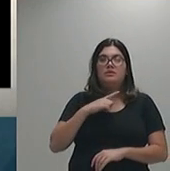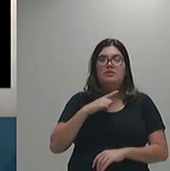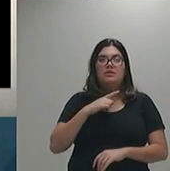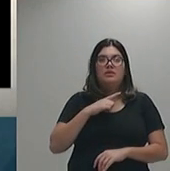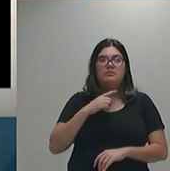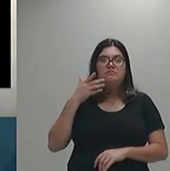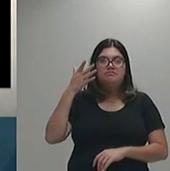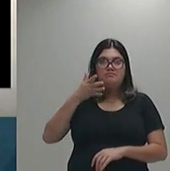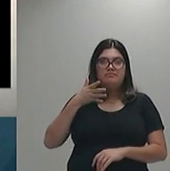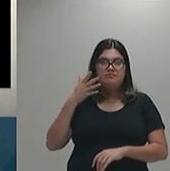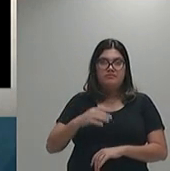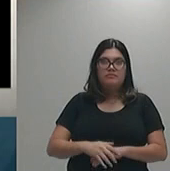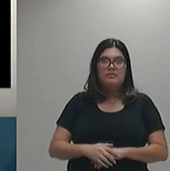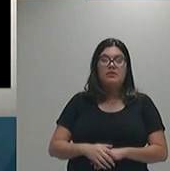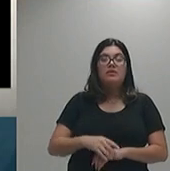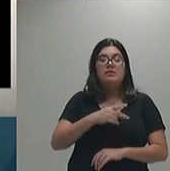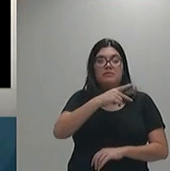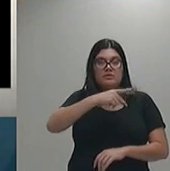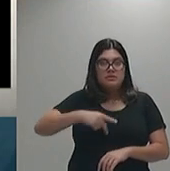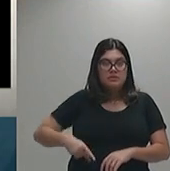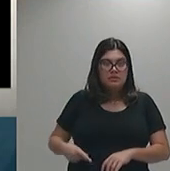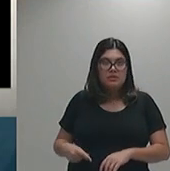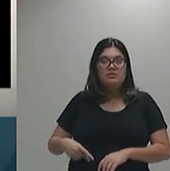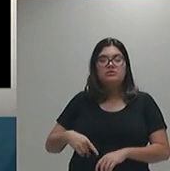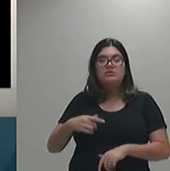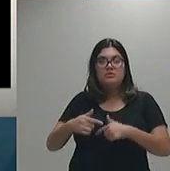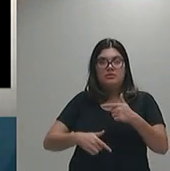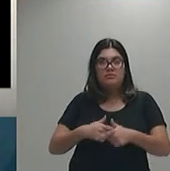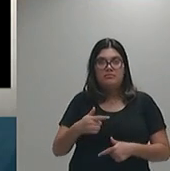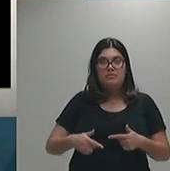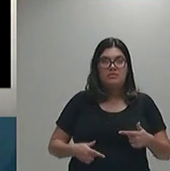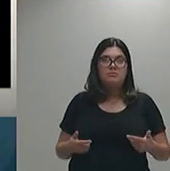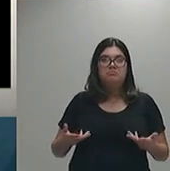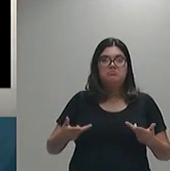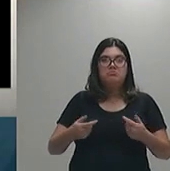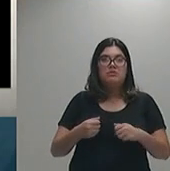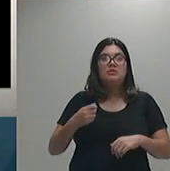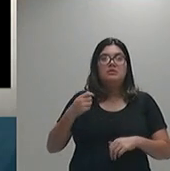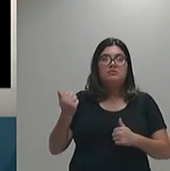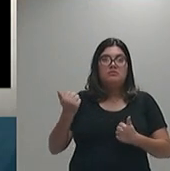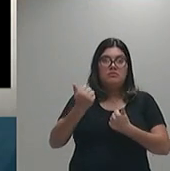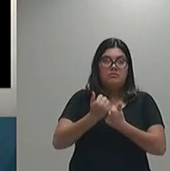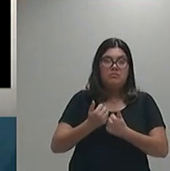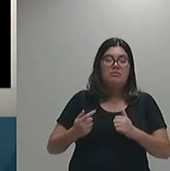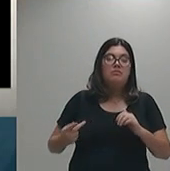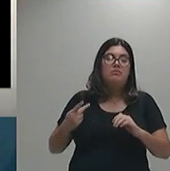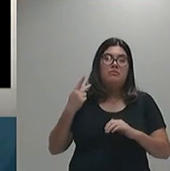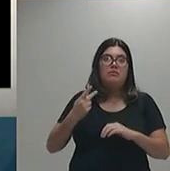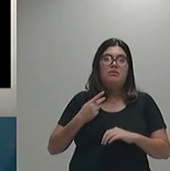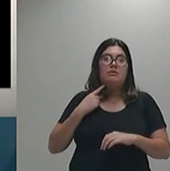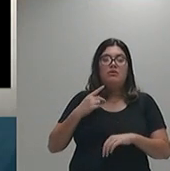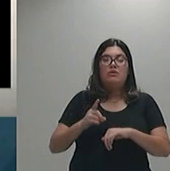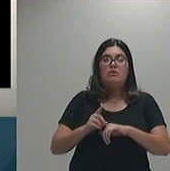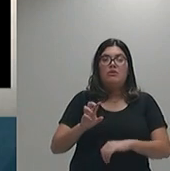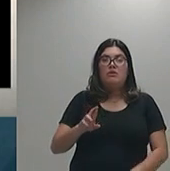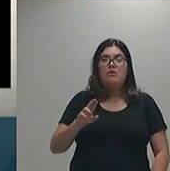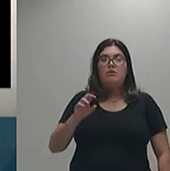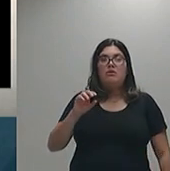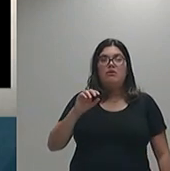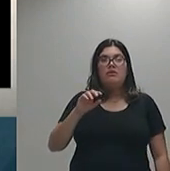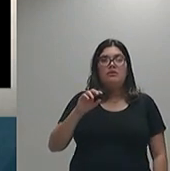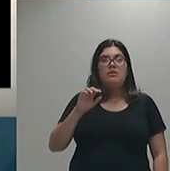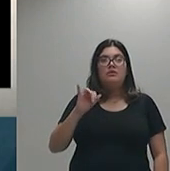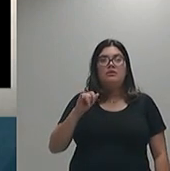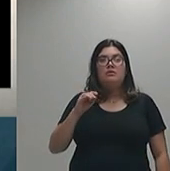Presidente desse trabalhos ilustríssimo subprocurador-geral da República Doutor Bonifácio cuja instituição